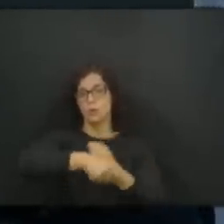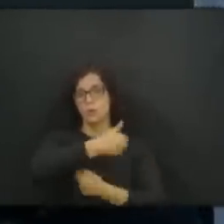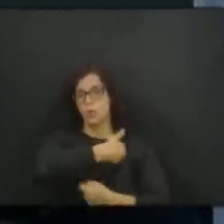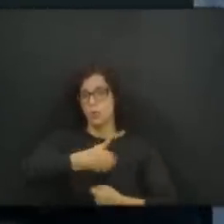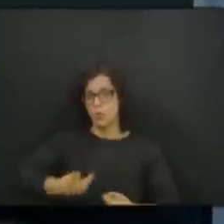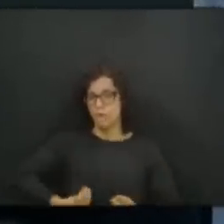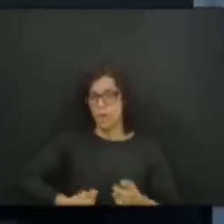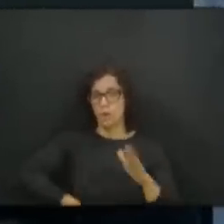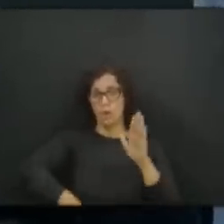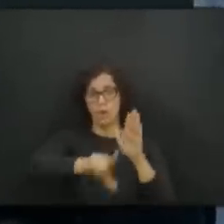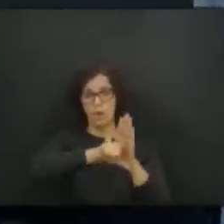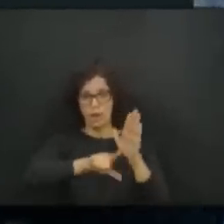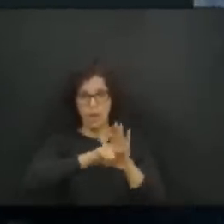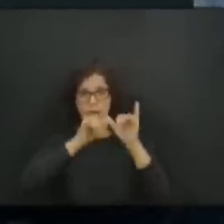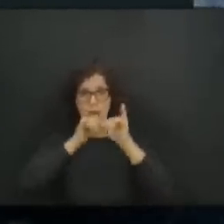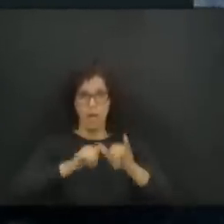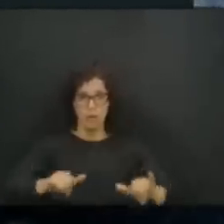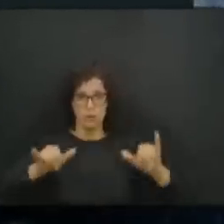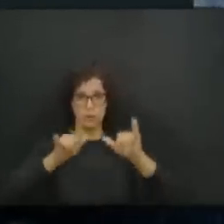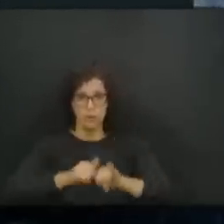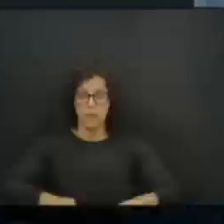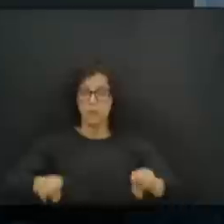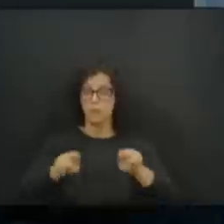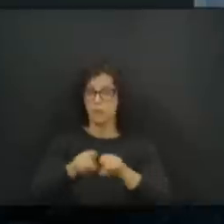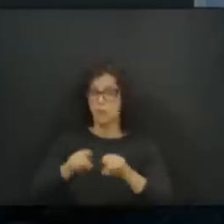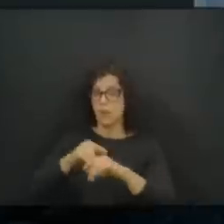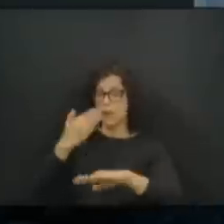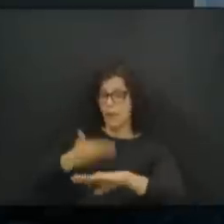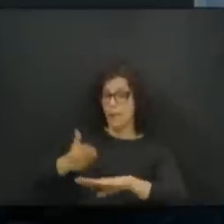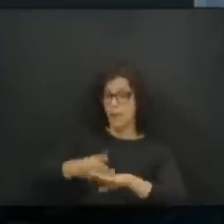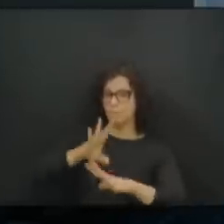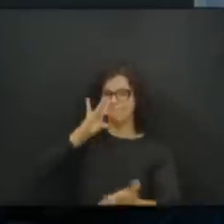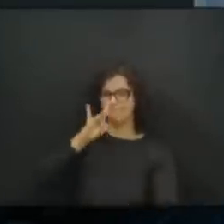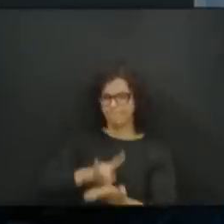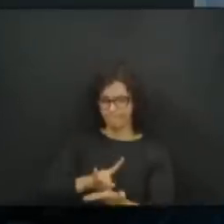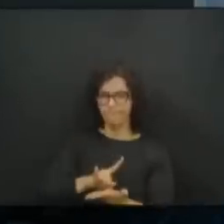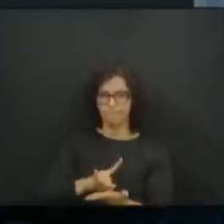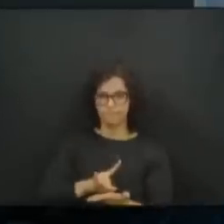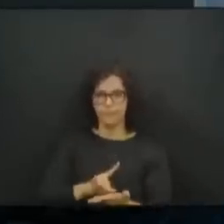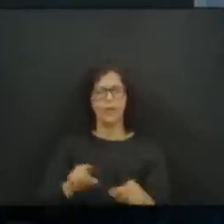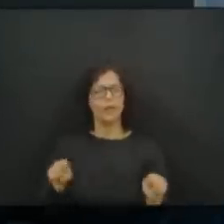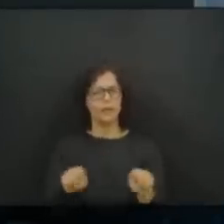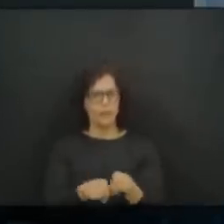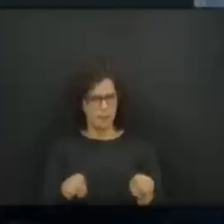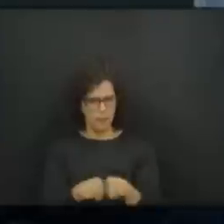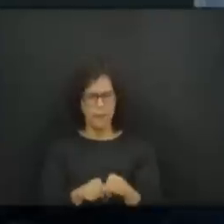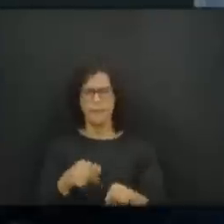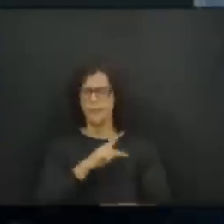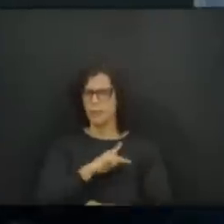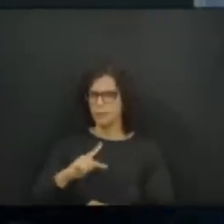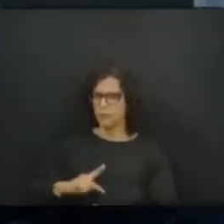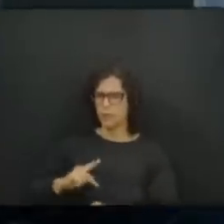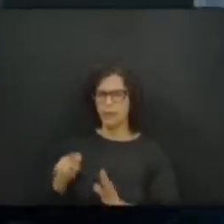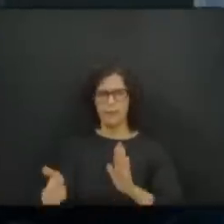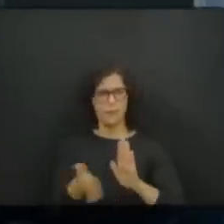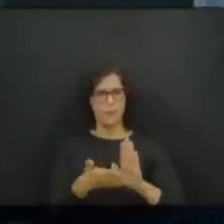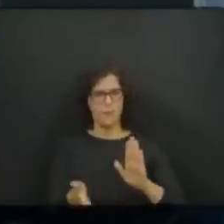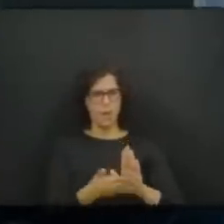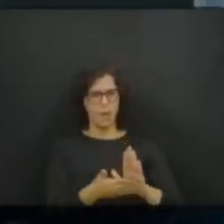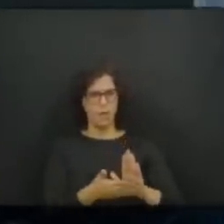a legalidade a publicidade EA eficiência e também é seu presidente é uma proposta